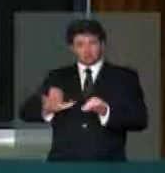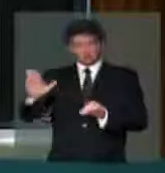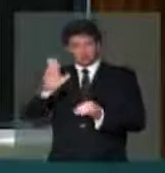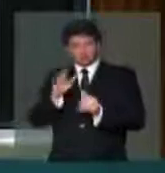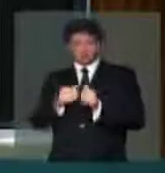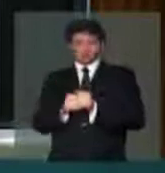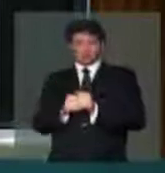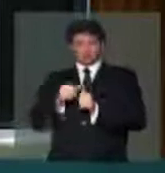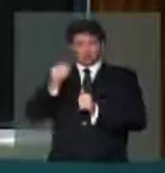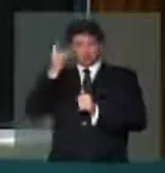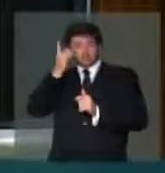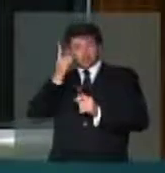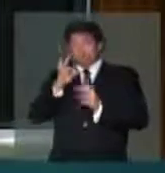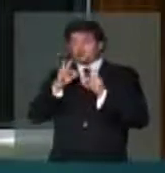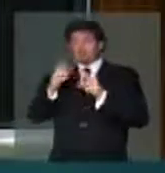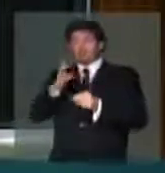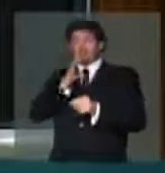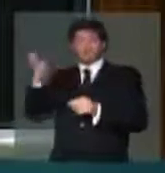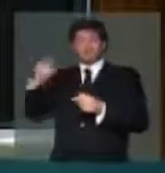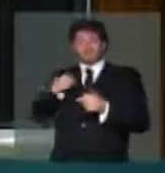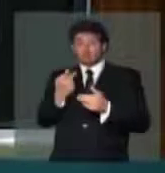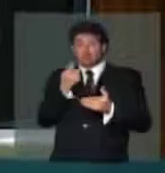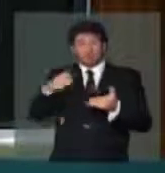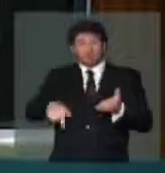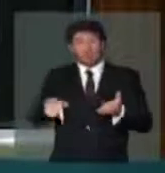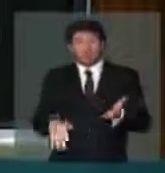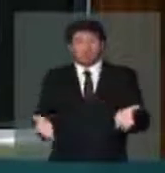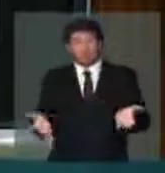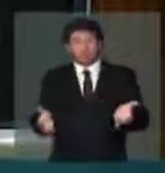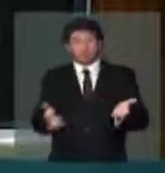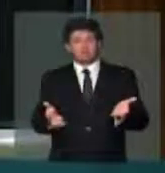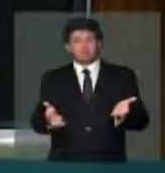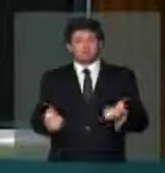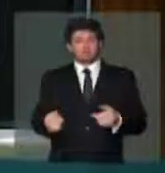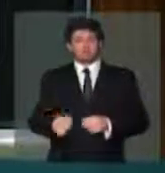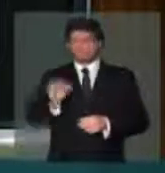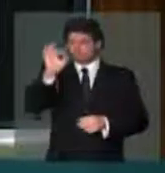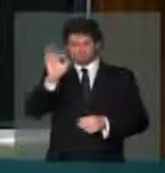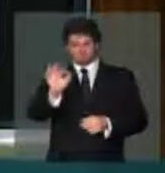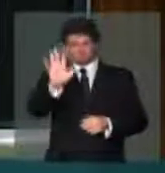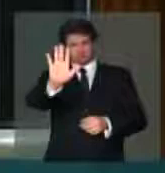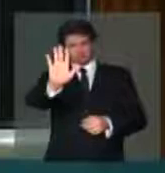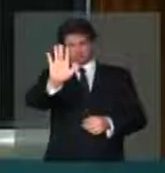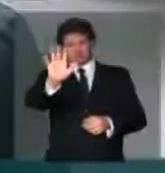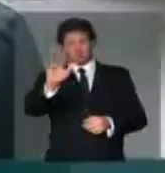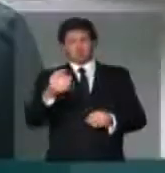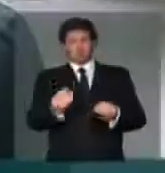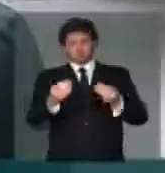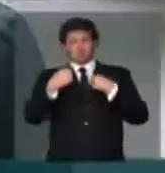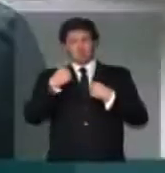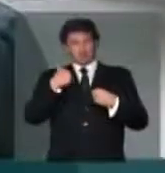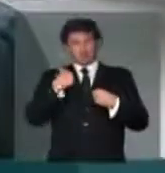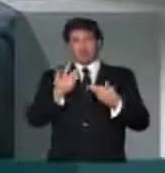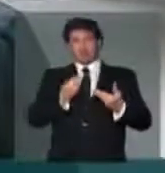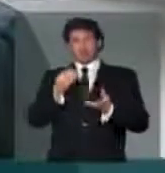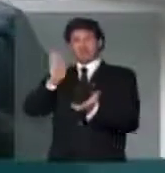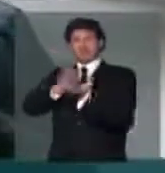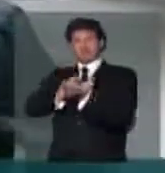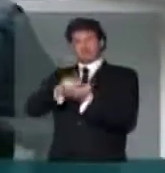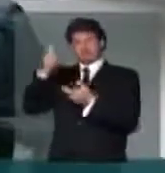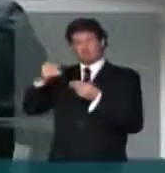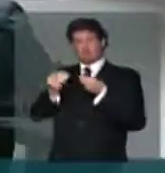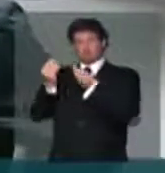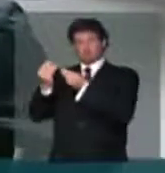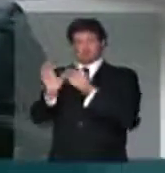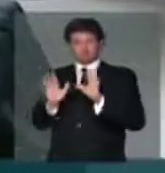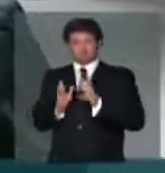que eles tomem conhecimento do que eu estou falando aqui. Vossa Excelência, com certeza, pode encaminhar que nós chegaremos